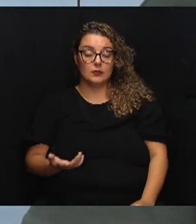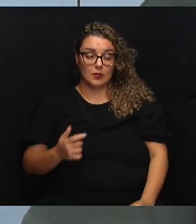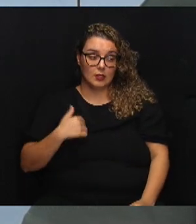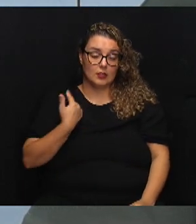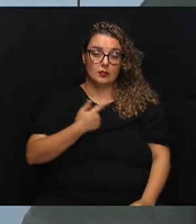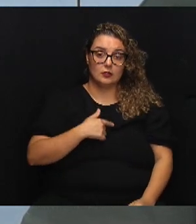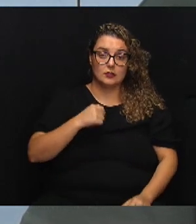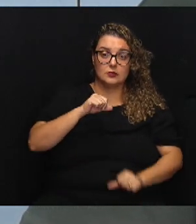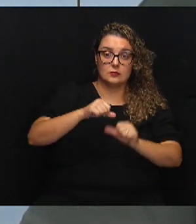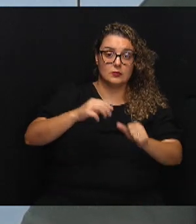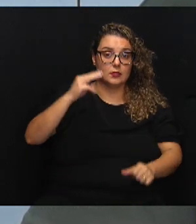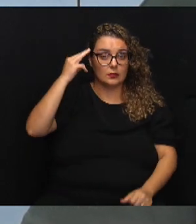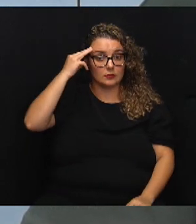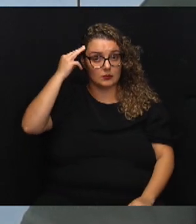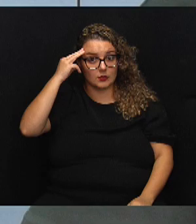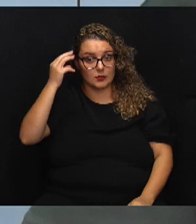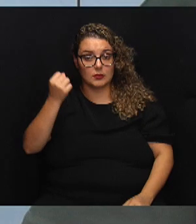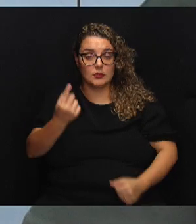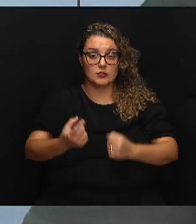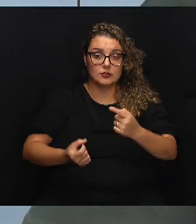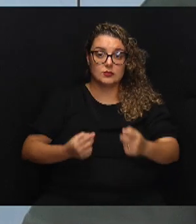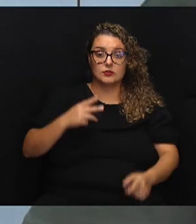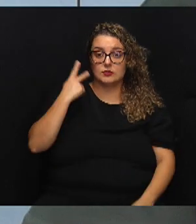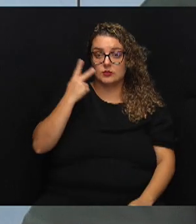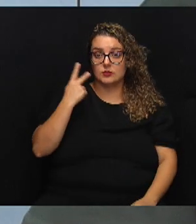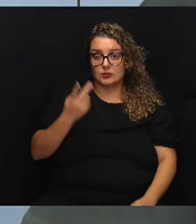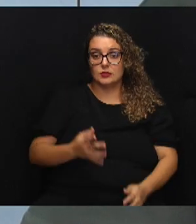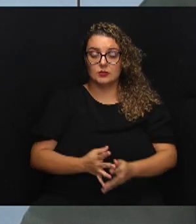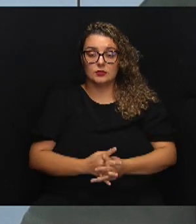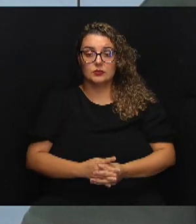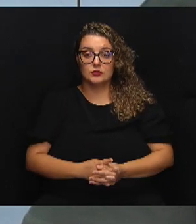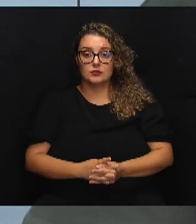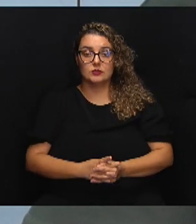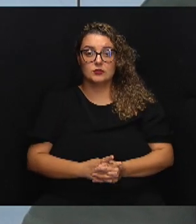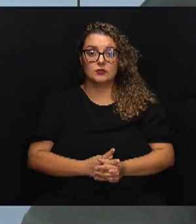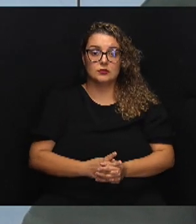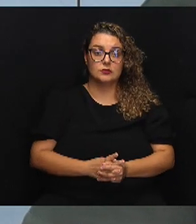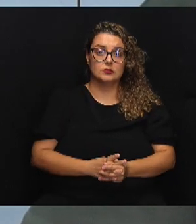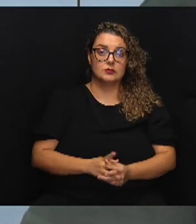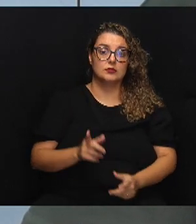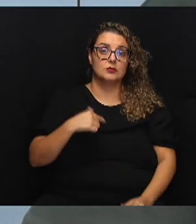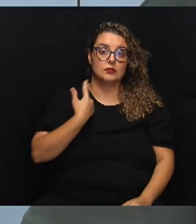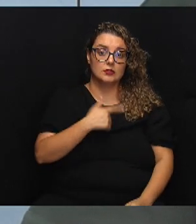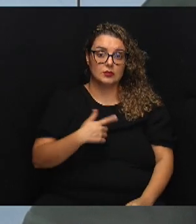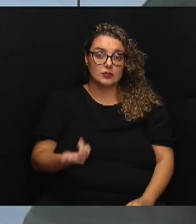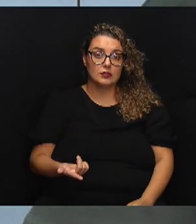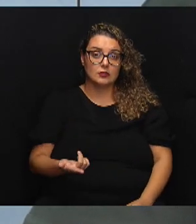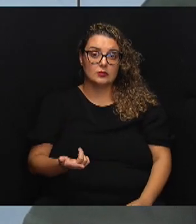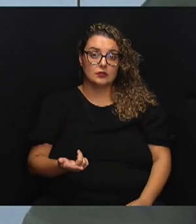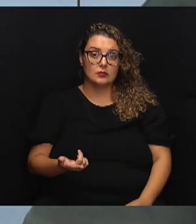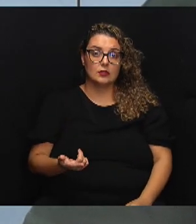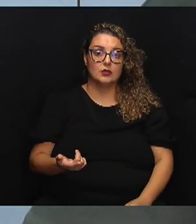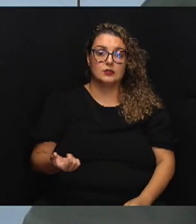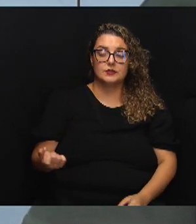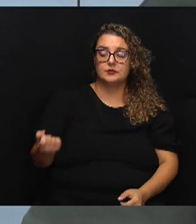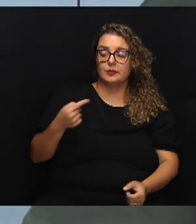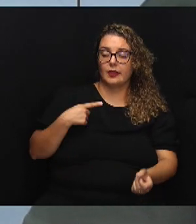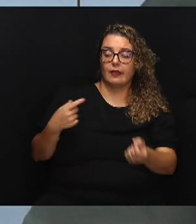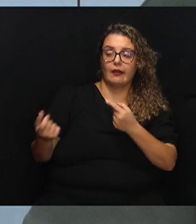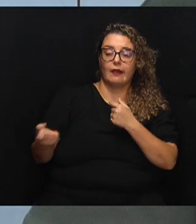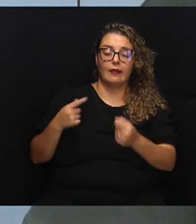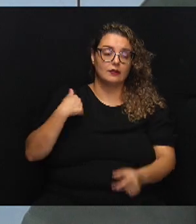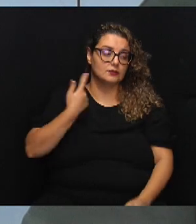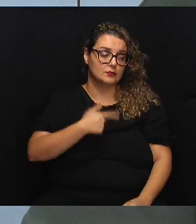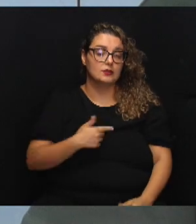a mentalidade, né, de alguns vereadores que a gente acabava se tornando motivo de piada, e hoje eles estão vendo que é